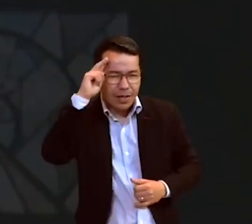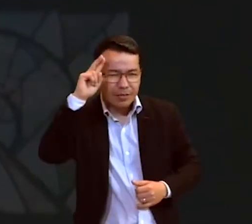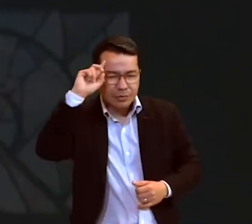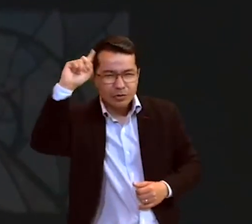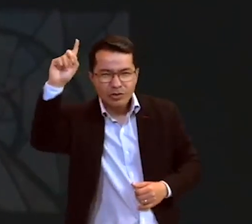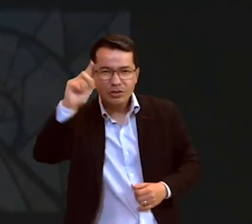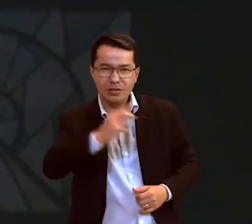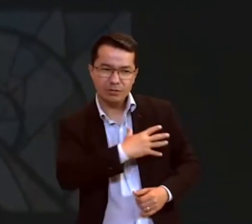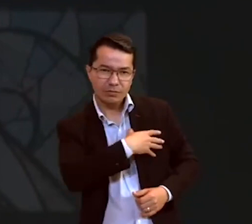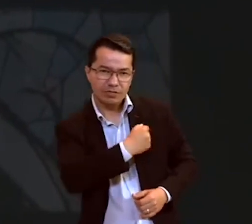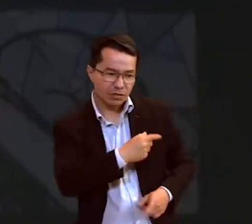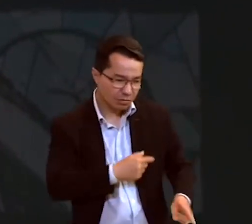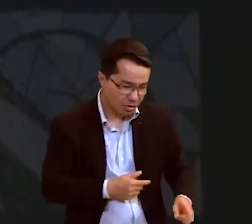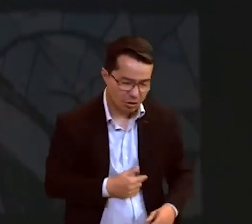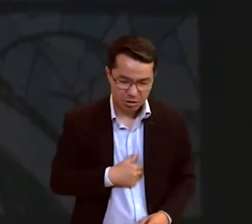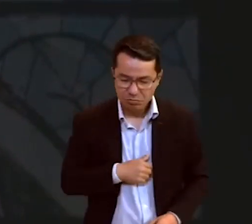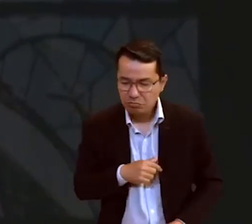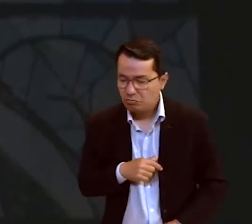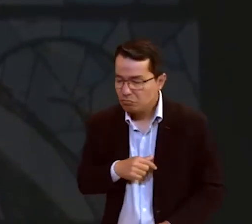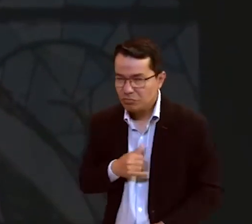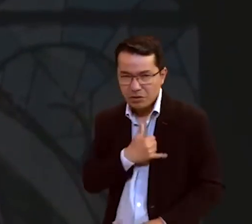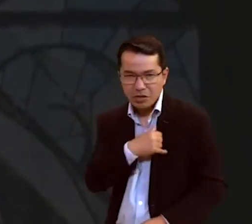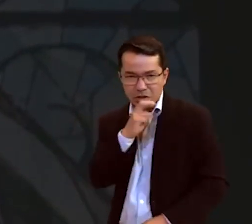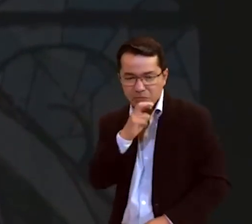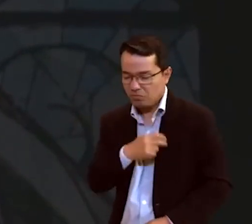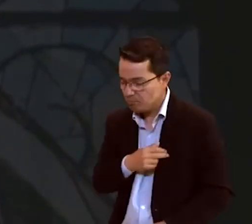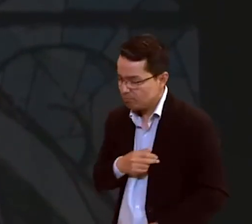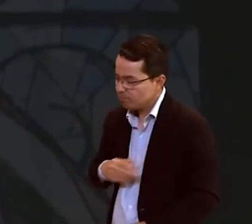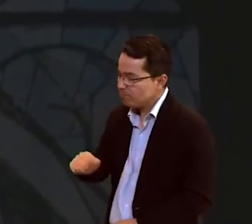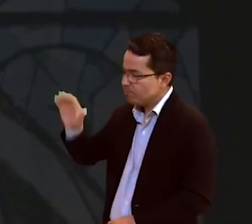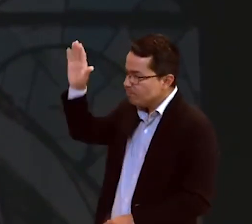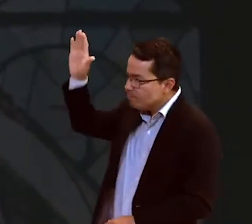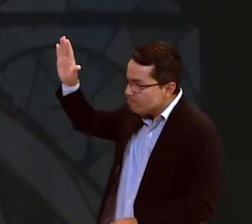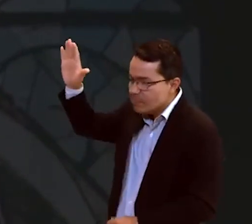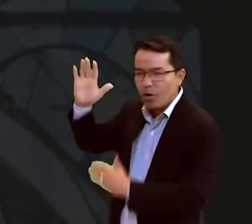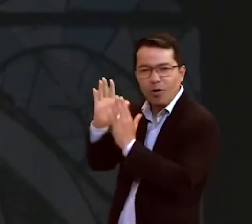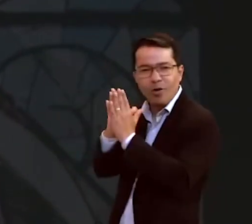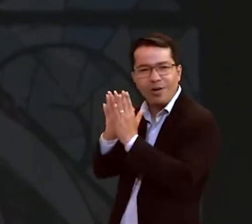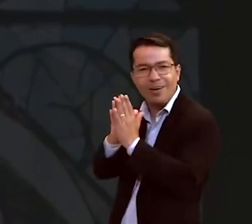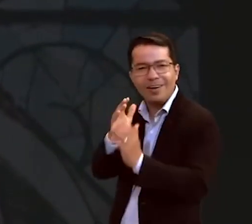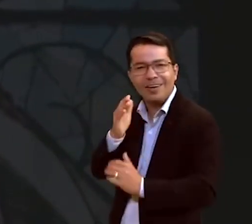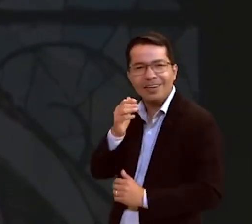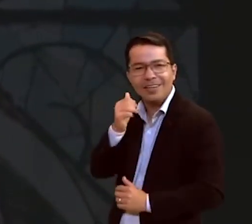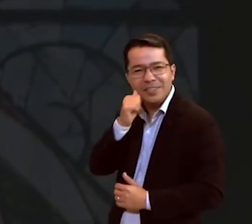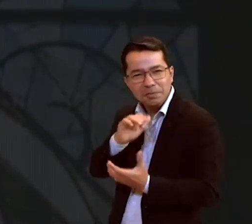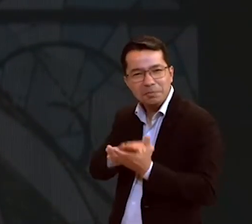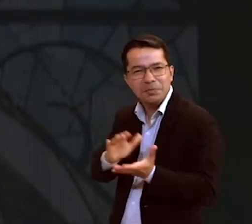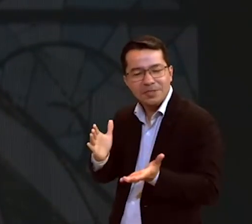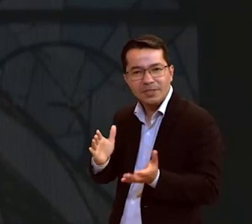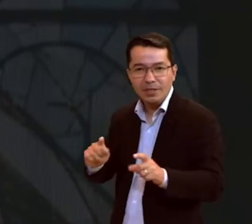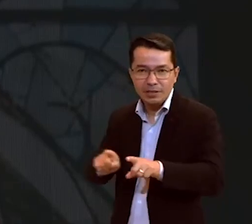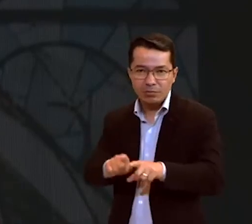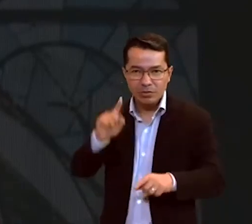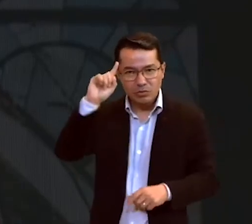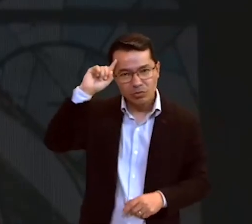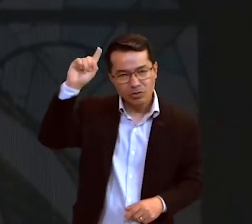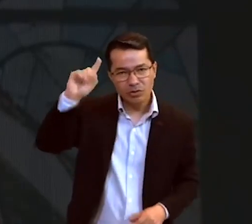eu, de 3 anos, Deus cura. Outro dia, o meu sogro estava em casa,